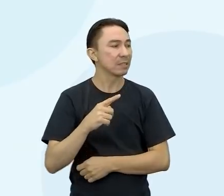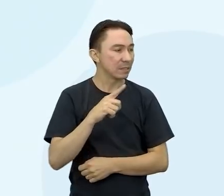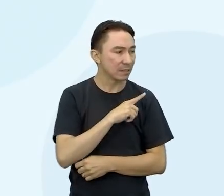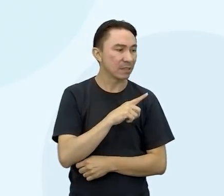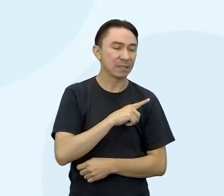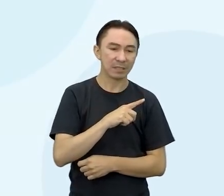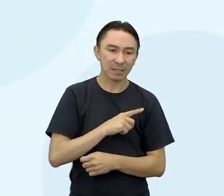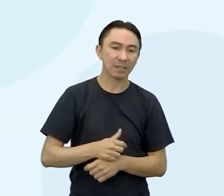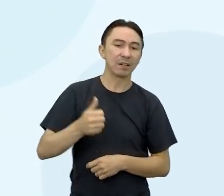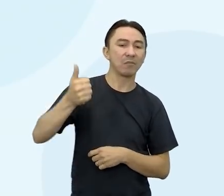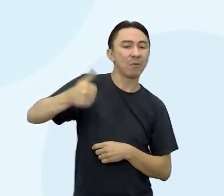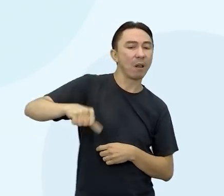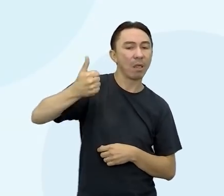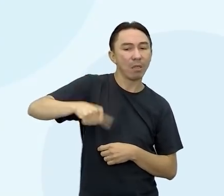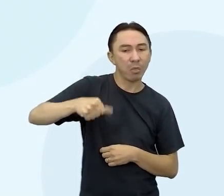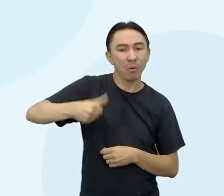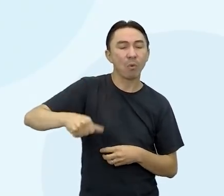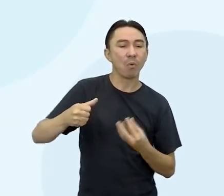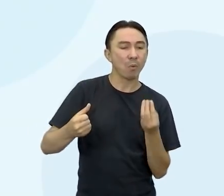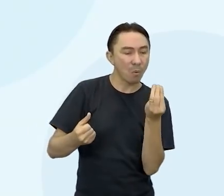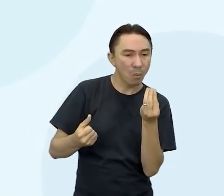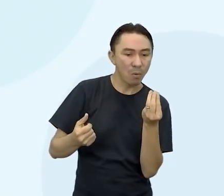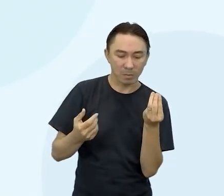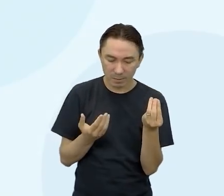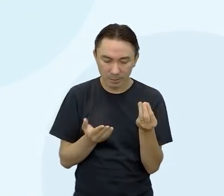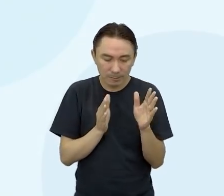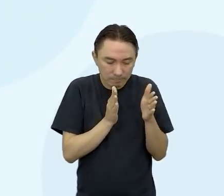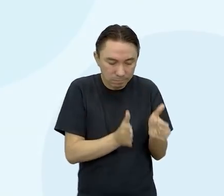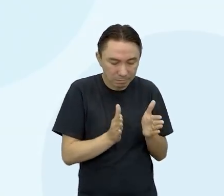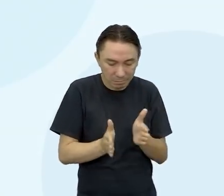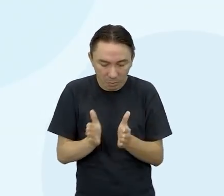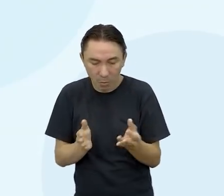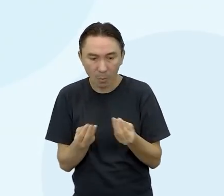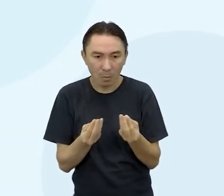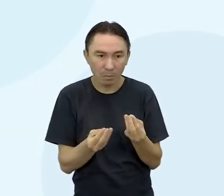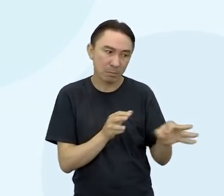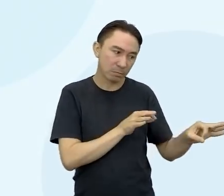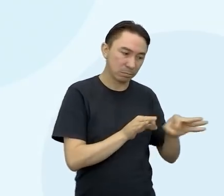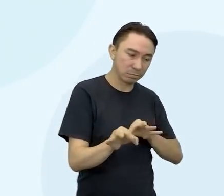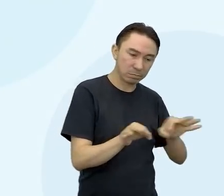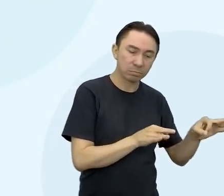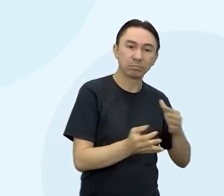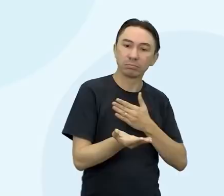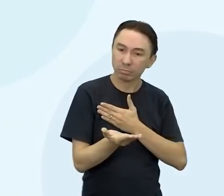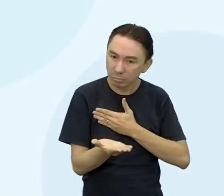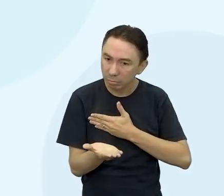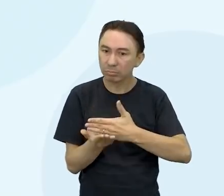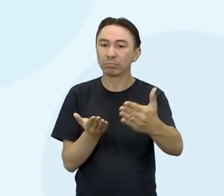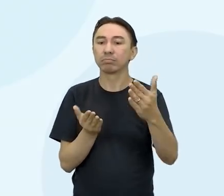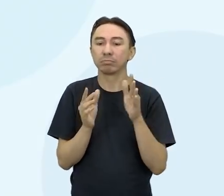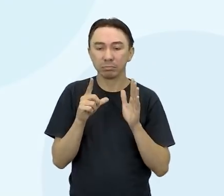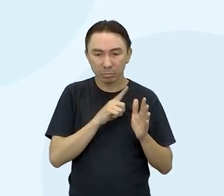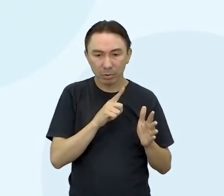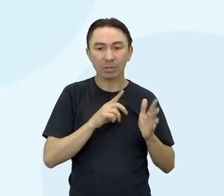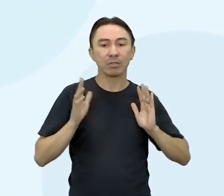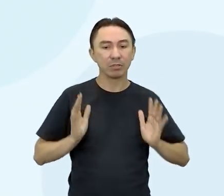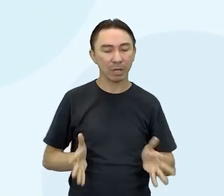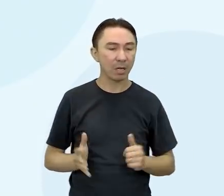estão começando a articular essa organização, tá? A gente, em ciências humanas,